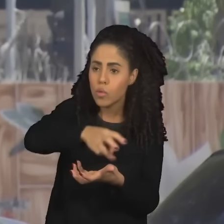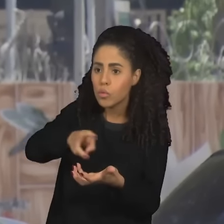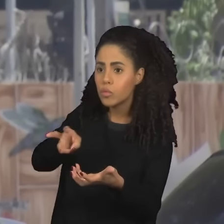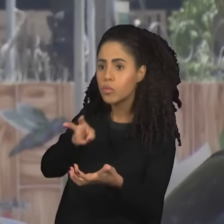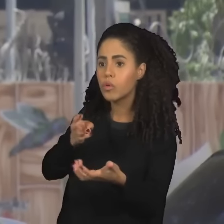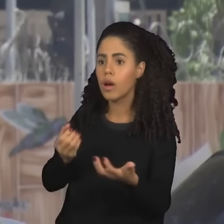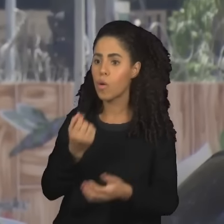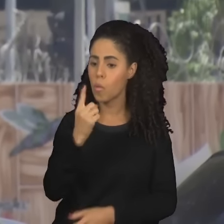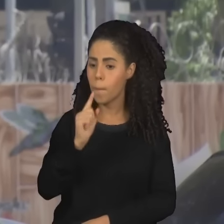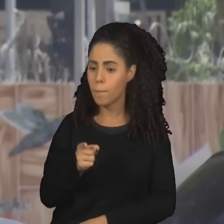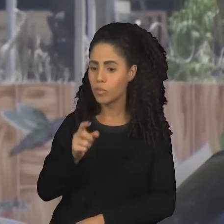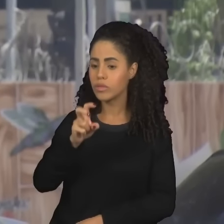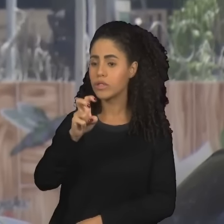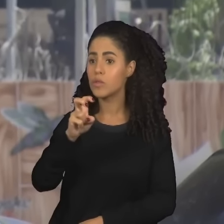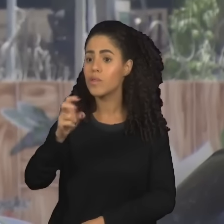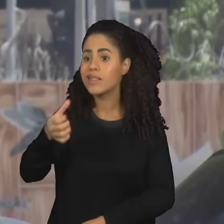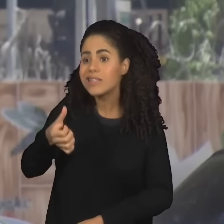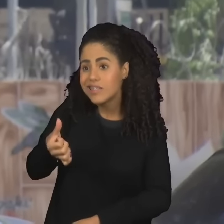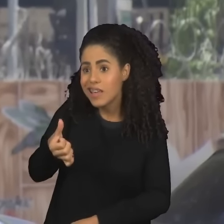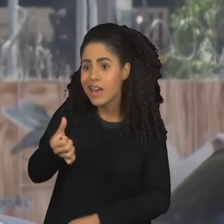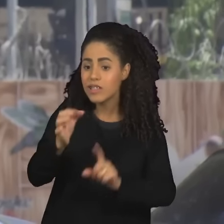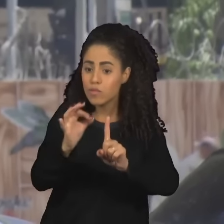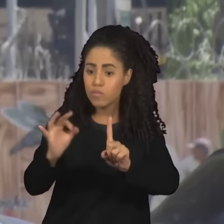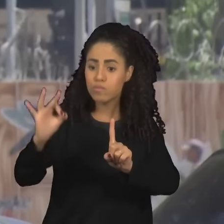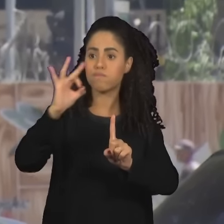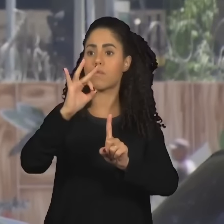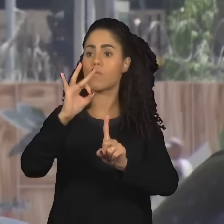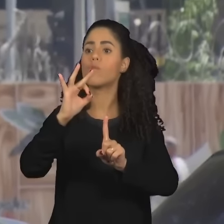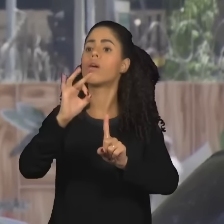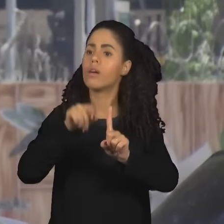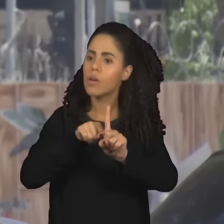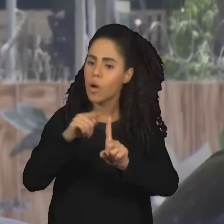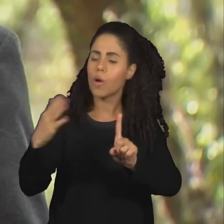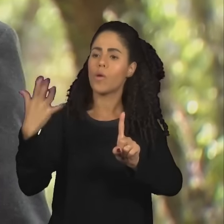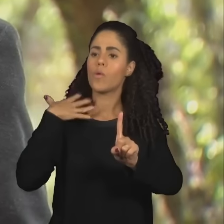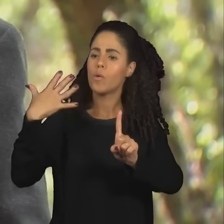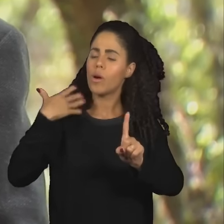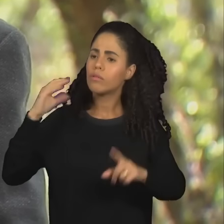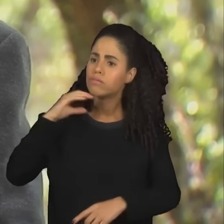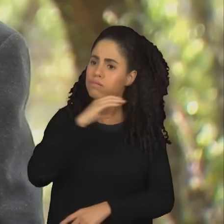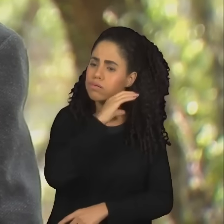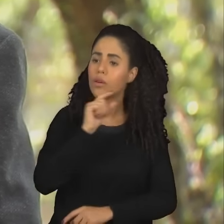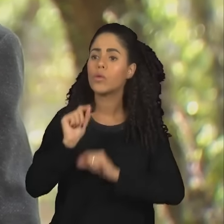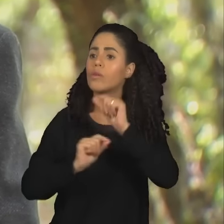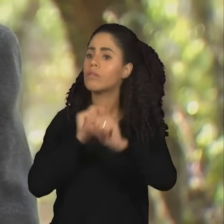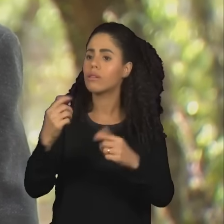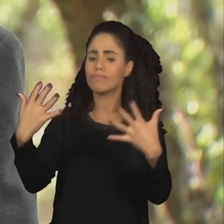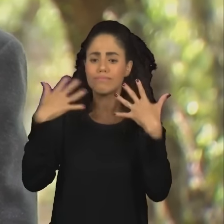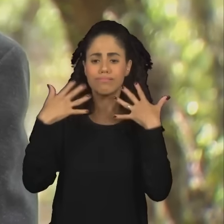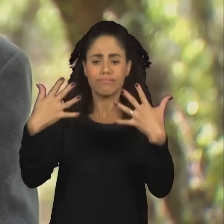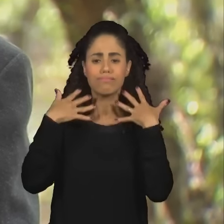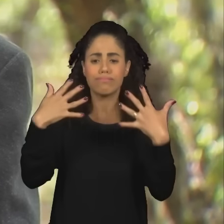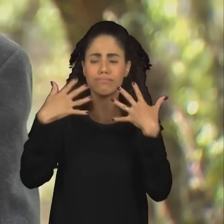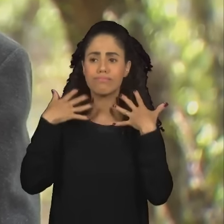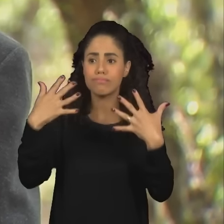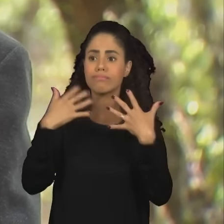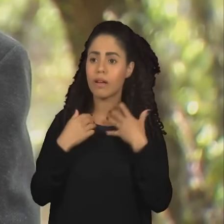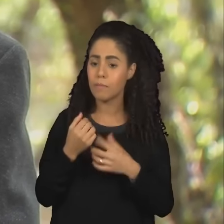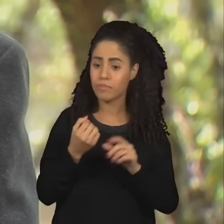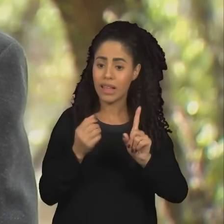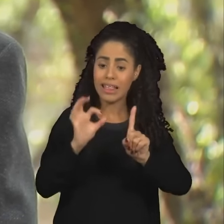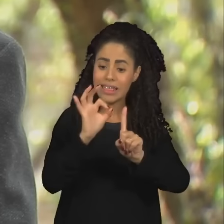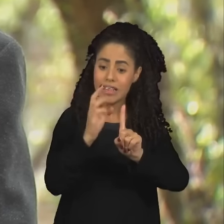de 1,56 graus Celsius. Nós estamos caminhando para um aumento de temperatura entre 3